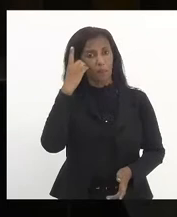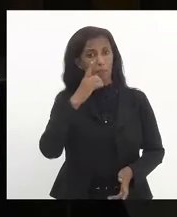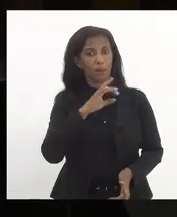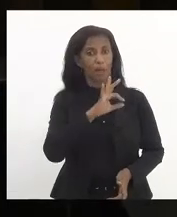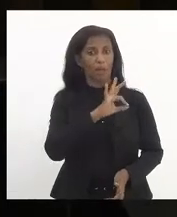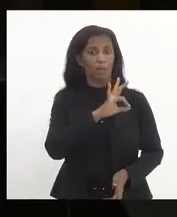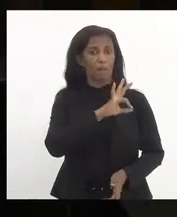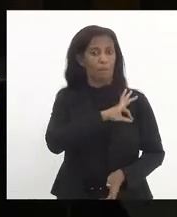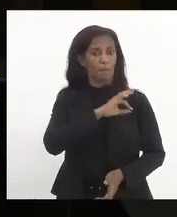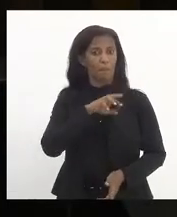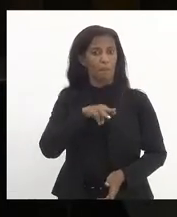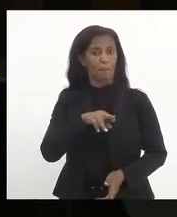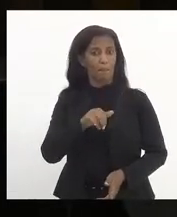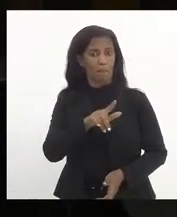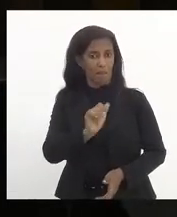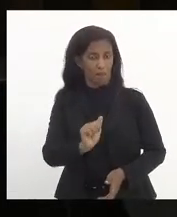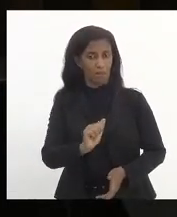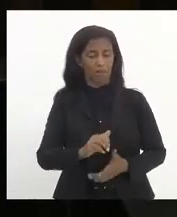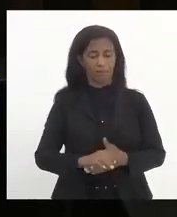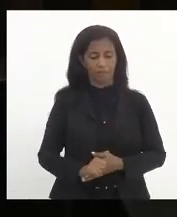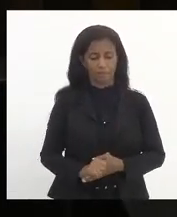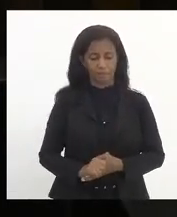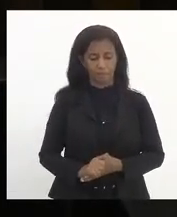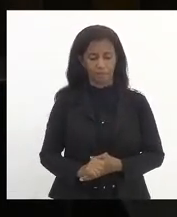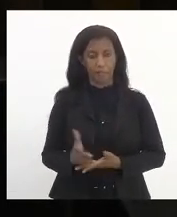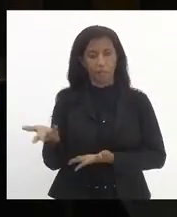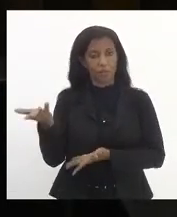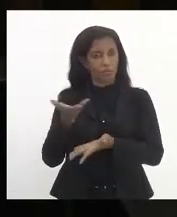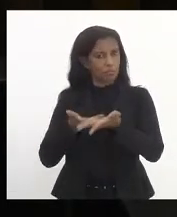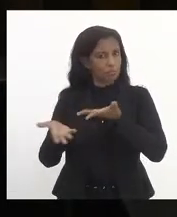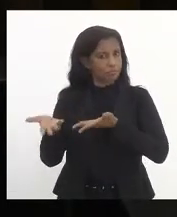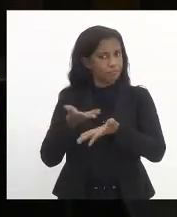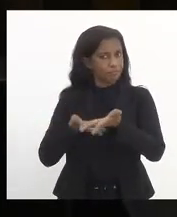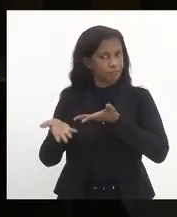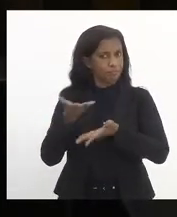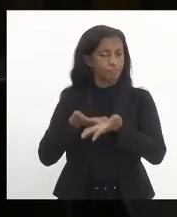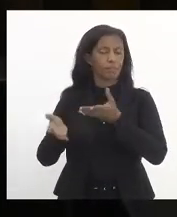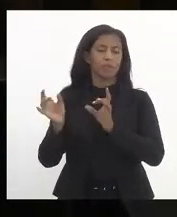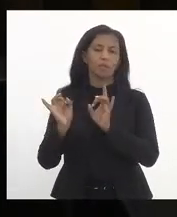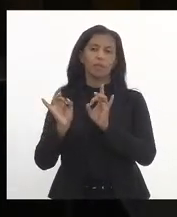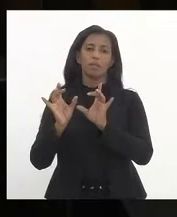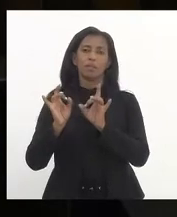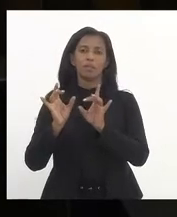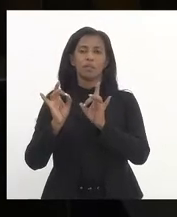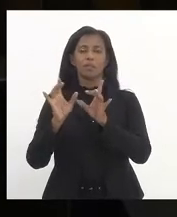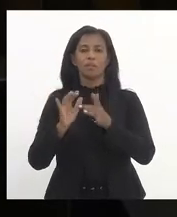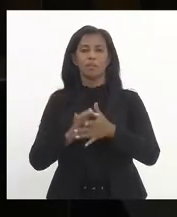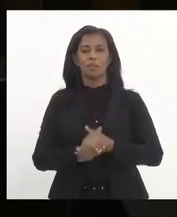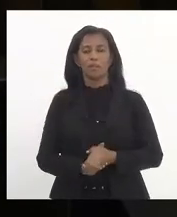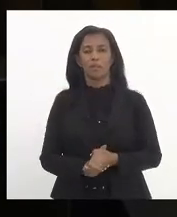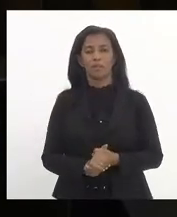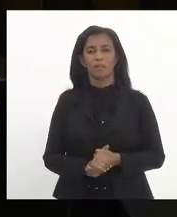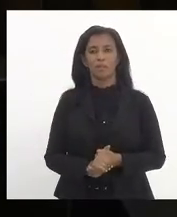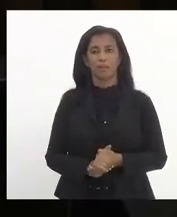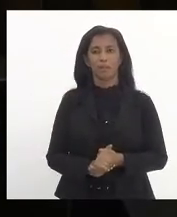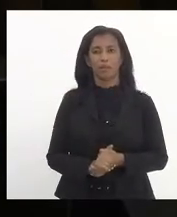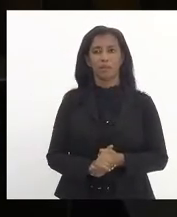ativamente, feitas das participações especiais, são